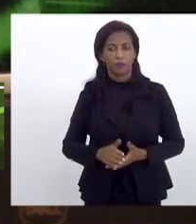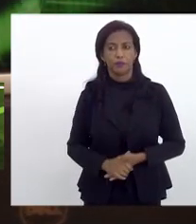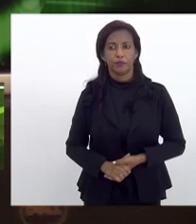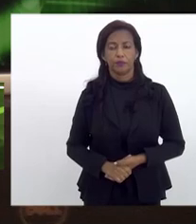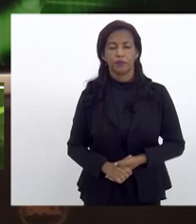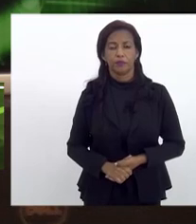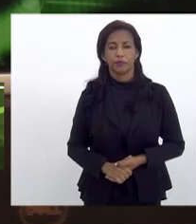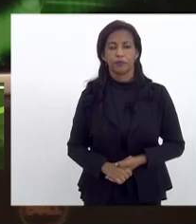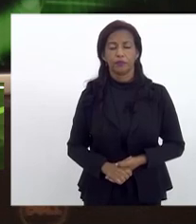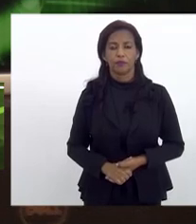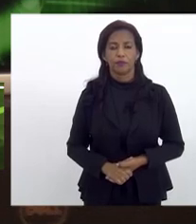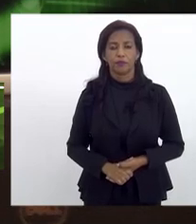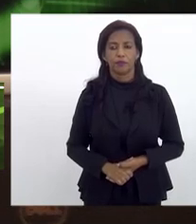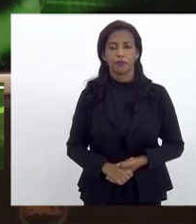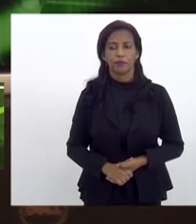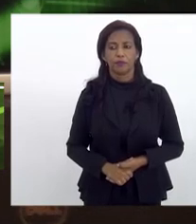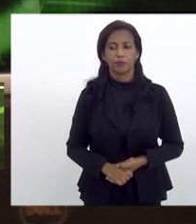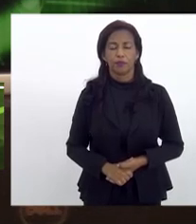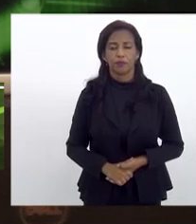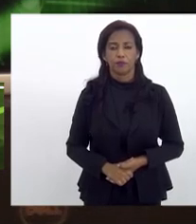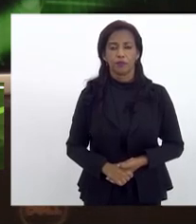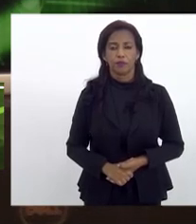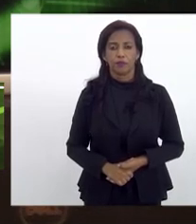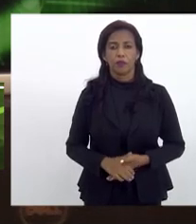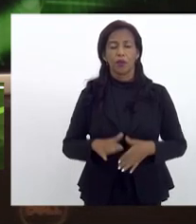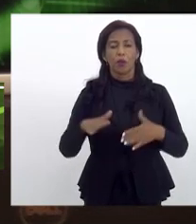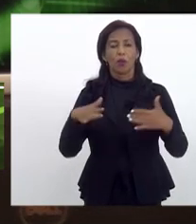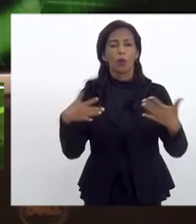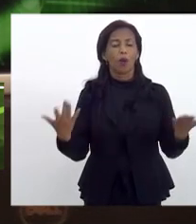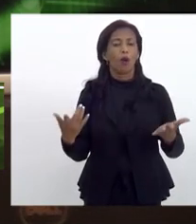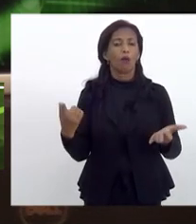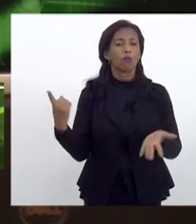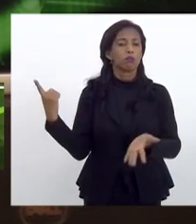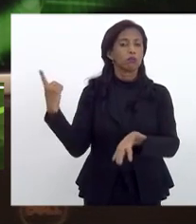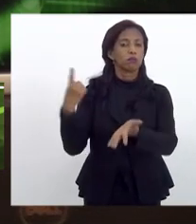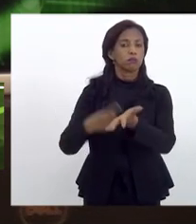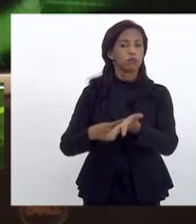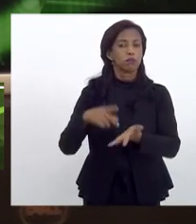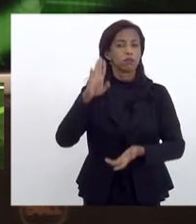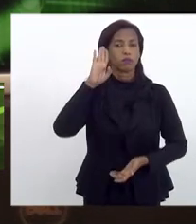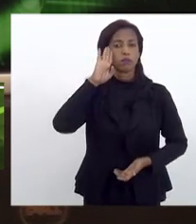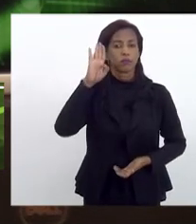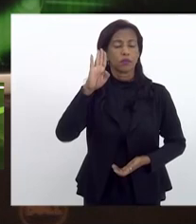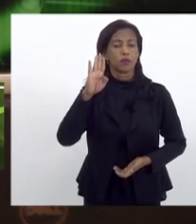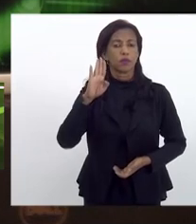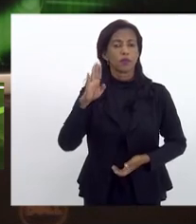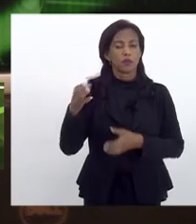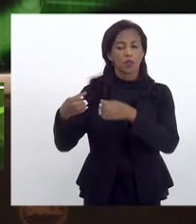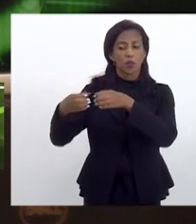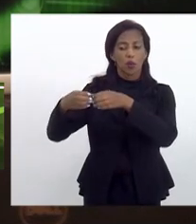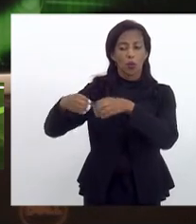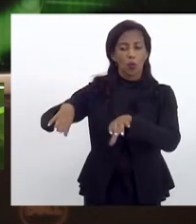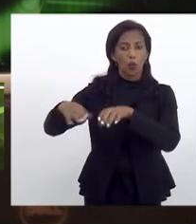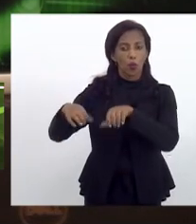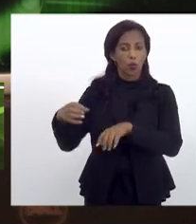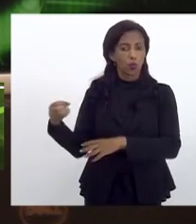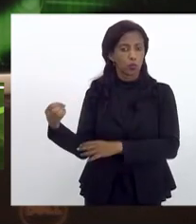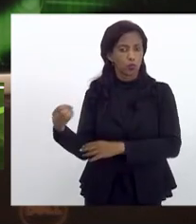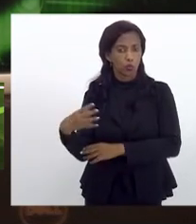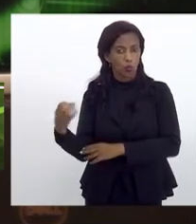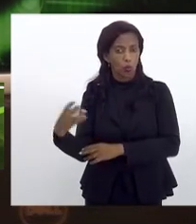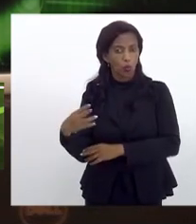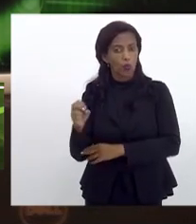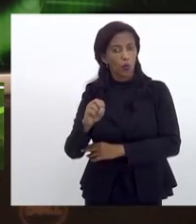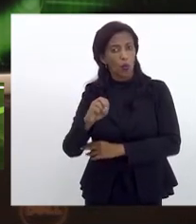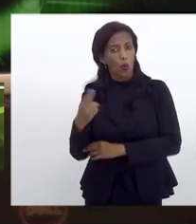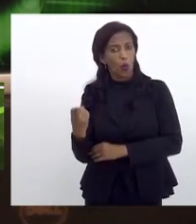Qual é É o É o Marco Serão os novos Concursos Ou os concursos Já homologados Eu